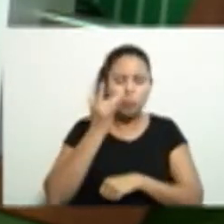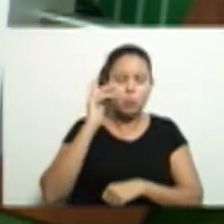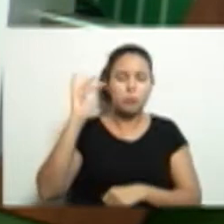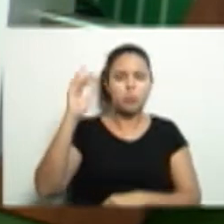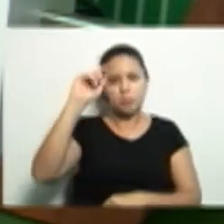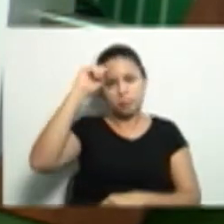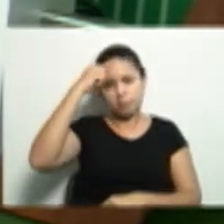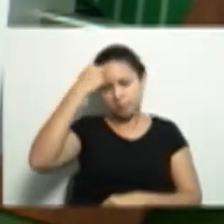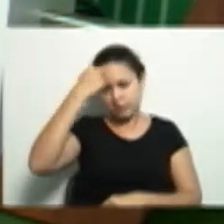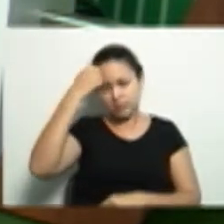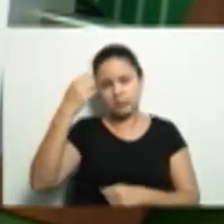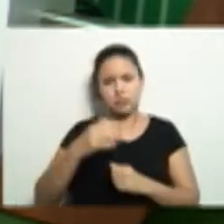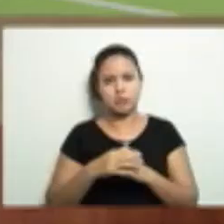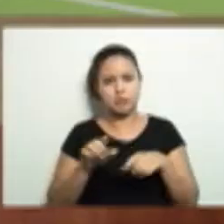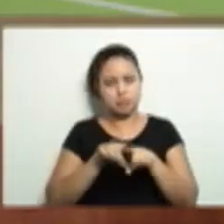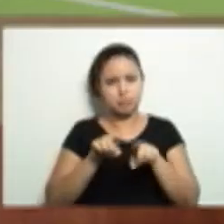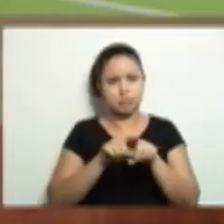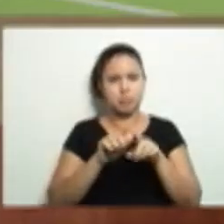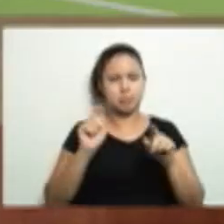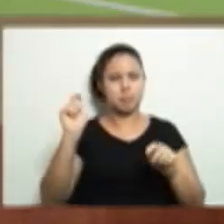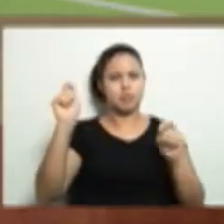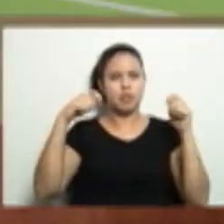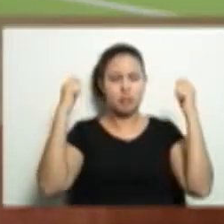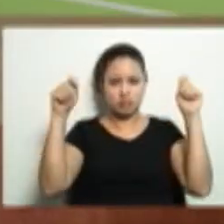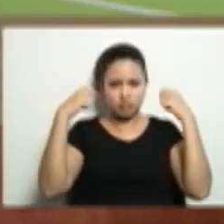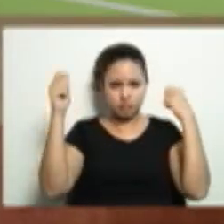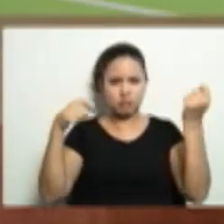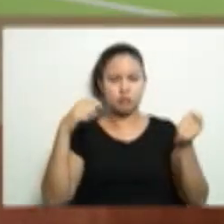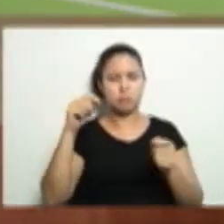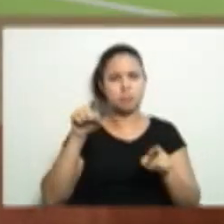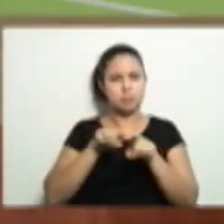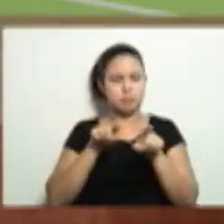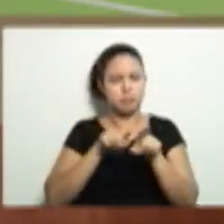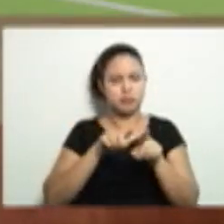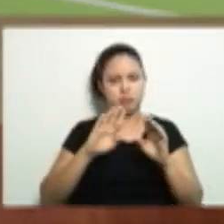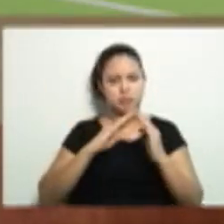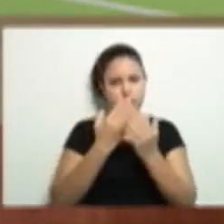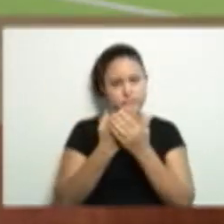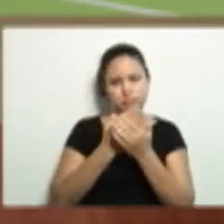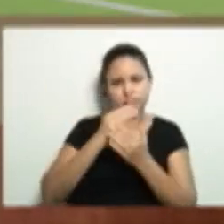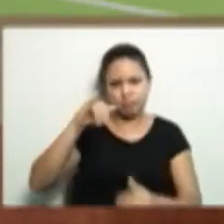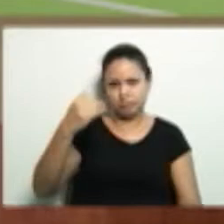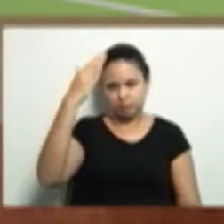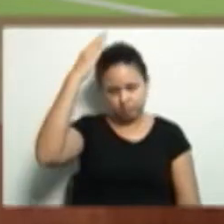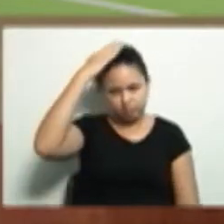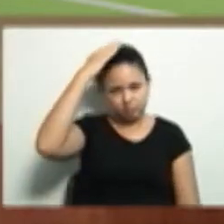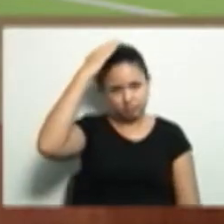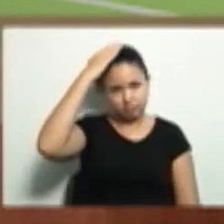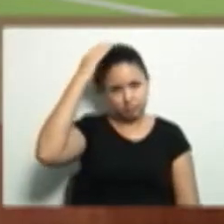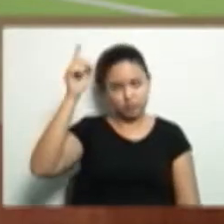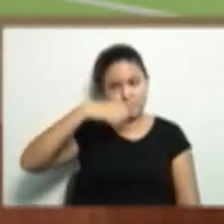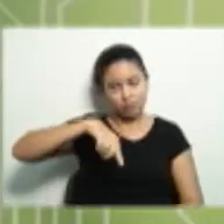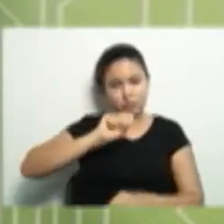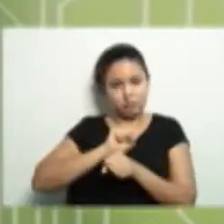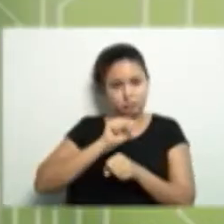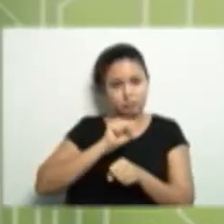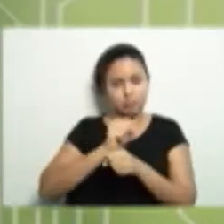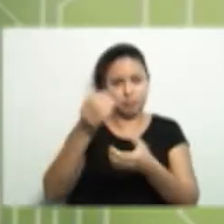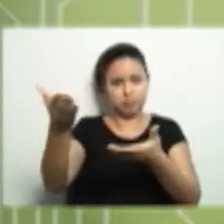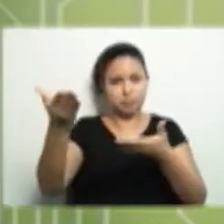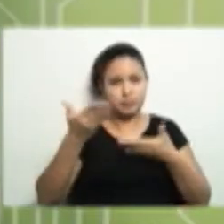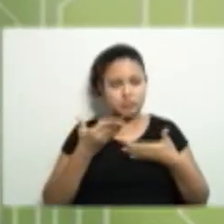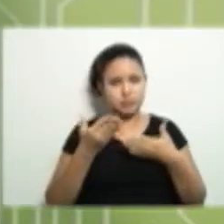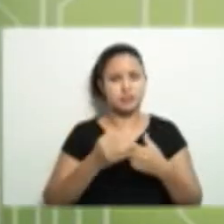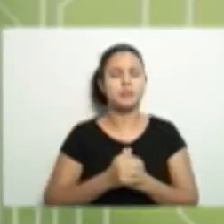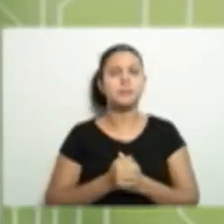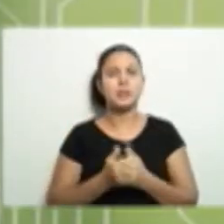de Abril em Ariquemes e Escola Emborana de Ji-Paraná. Vamos participar mais, aguardamos todos vocês. Sejam bem-vindos ao nosso